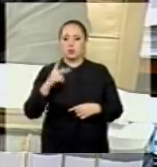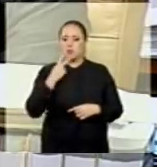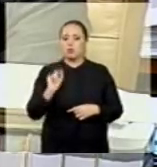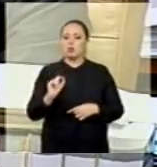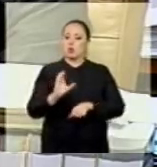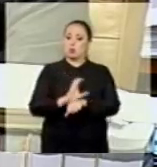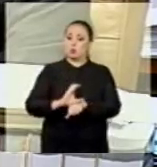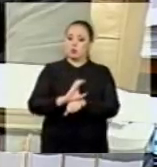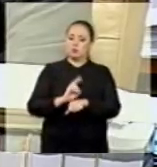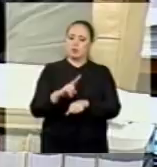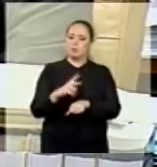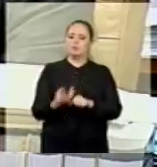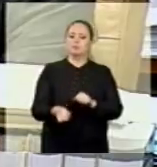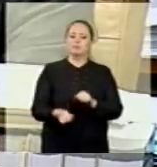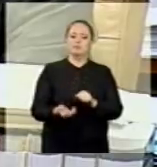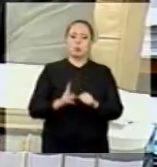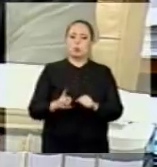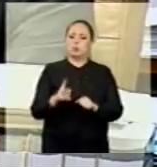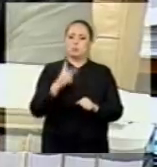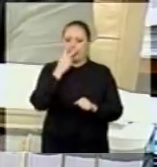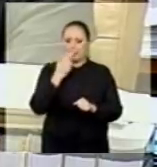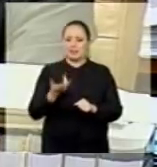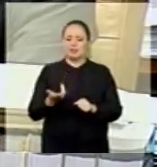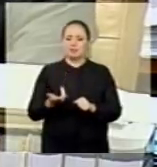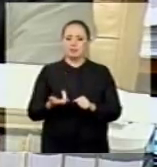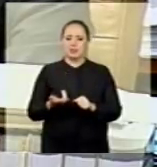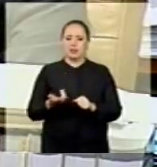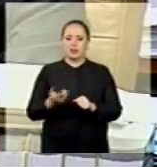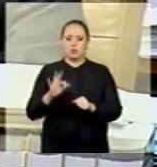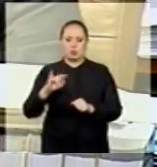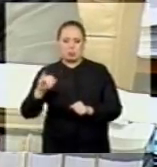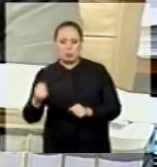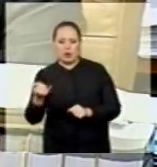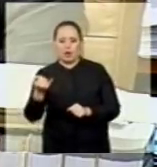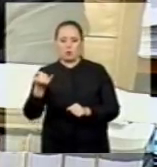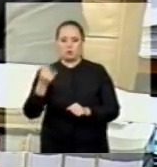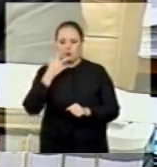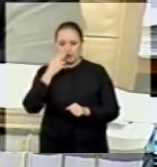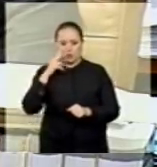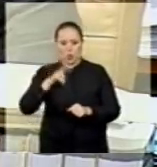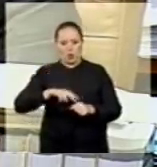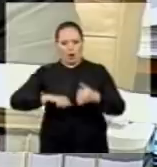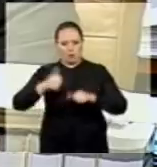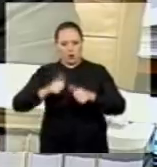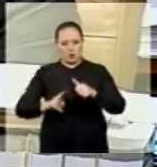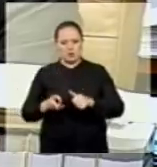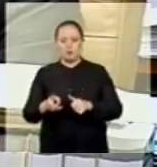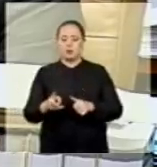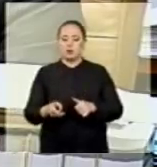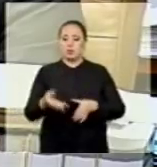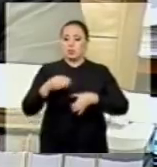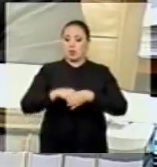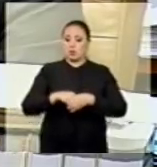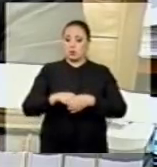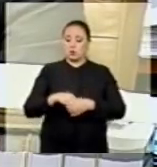em elaboração permanente nos tribunais incumbidos de aplicá-la. Nos tribunais incumbidos da guarda